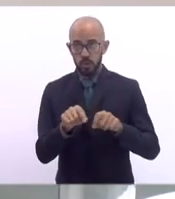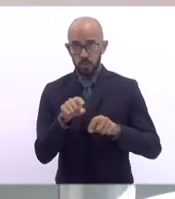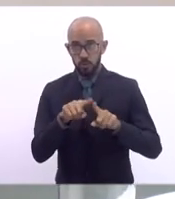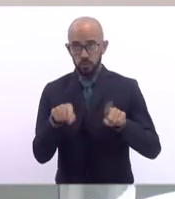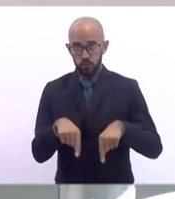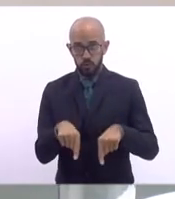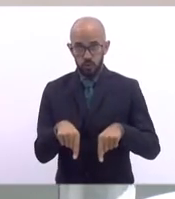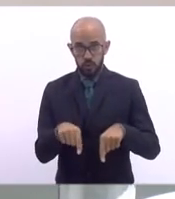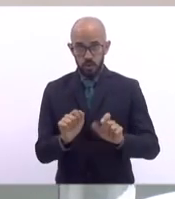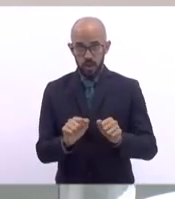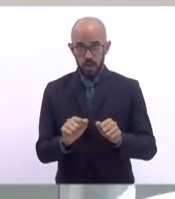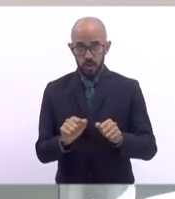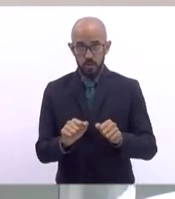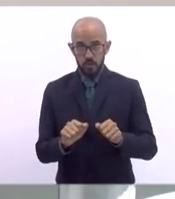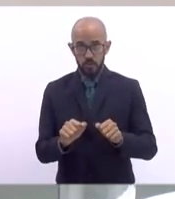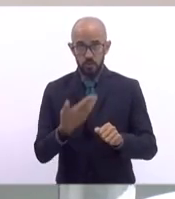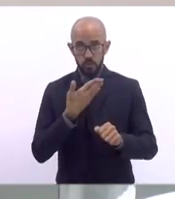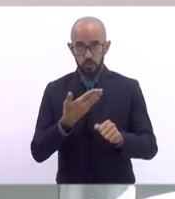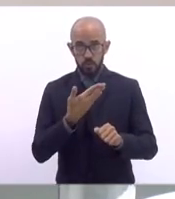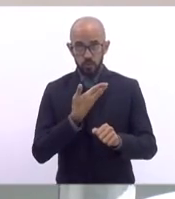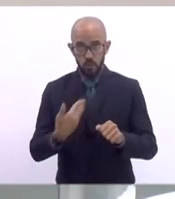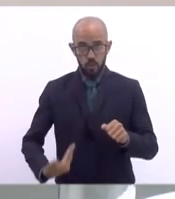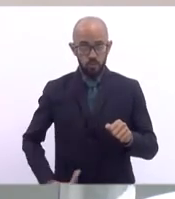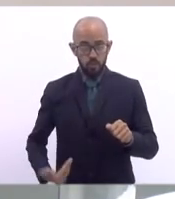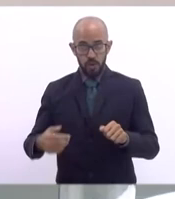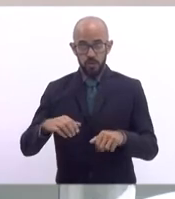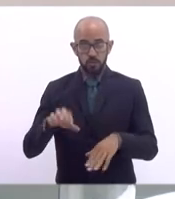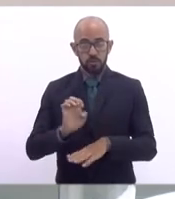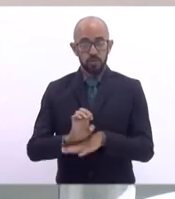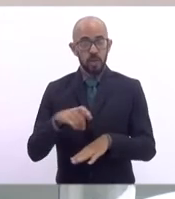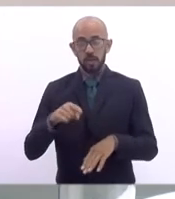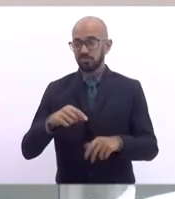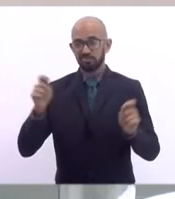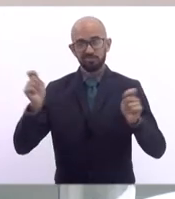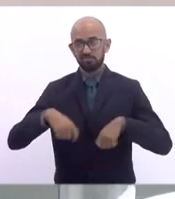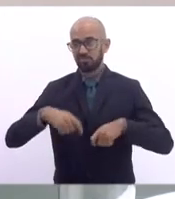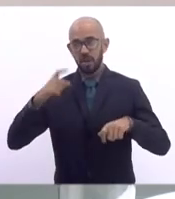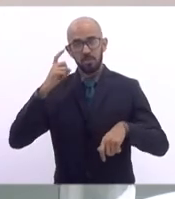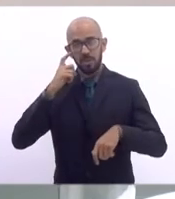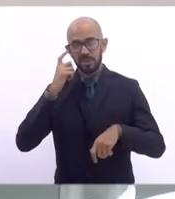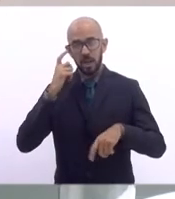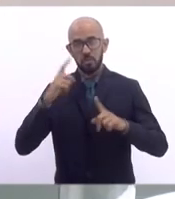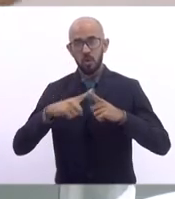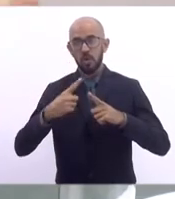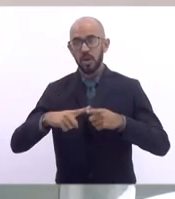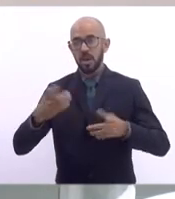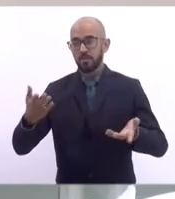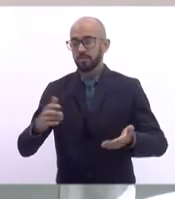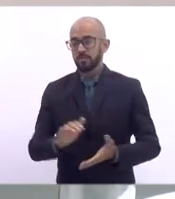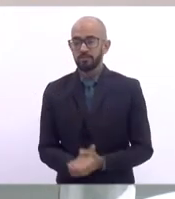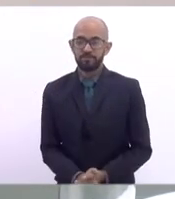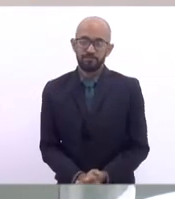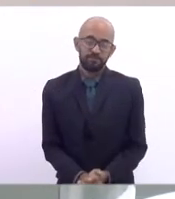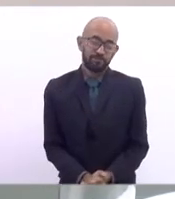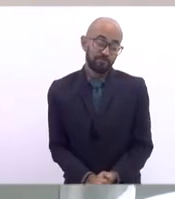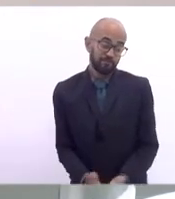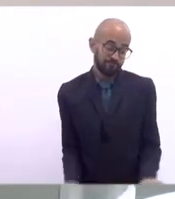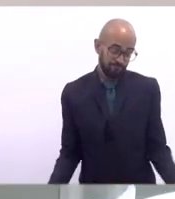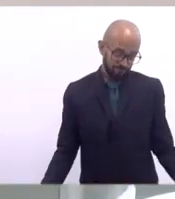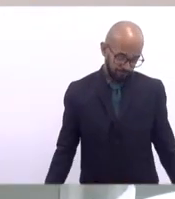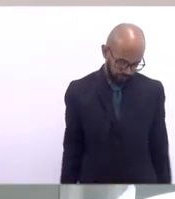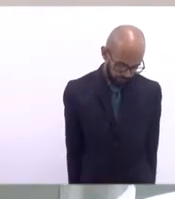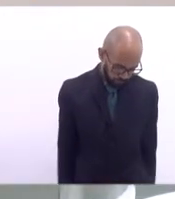funcionário funcionalismo público estadual é algo assim nem imaginava por quê Porque